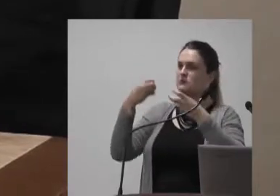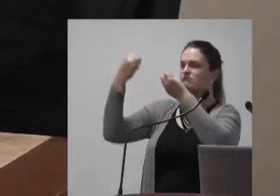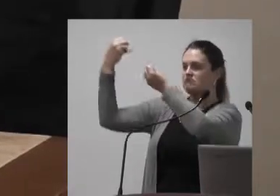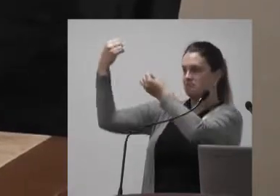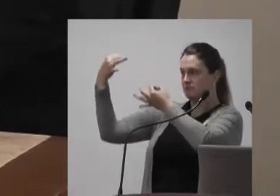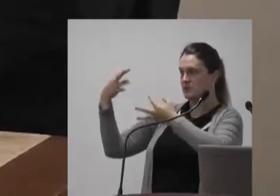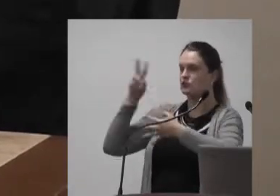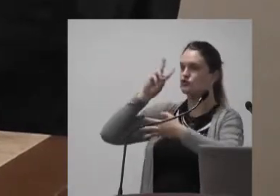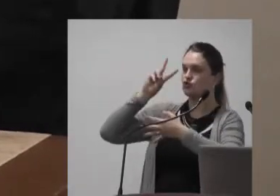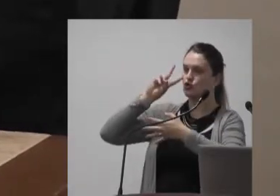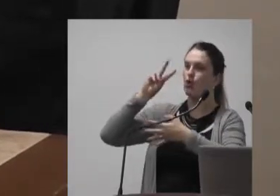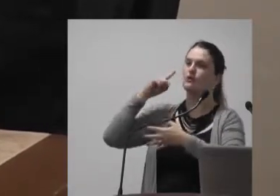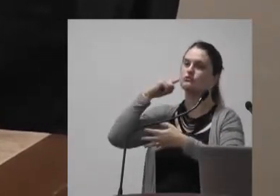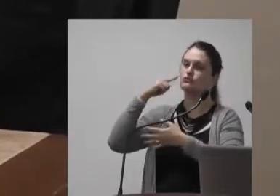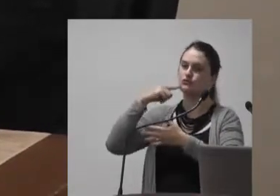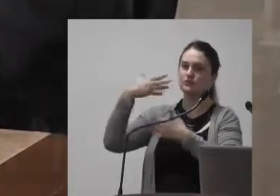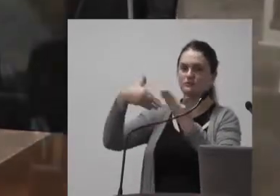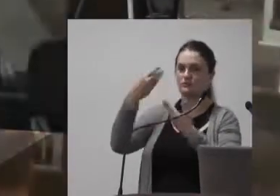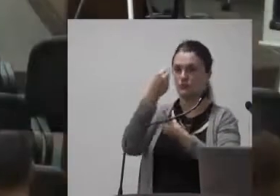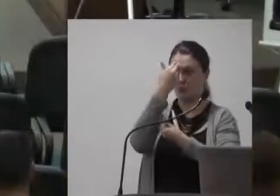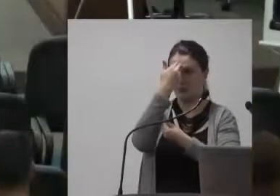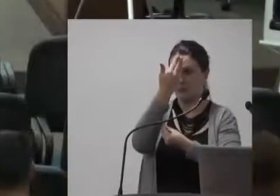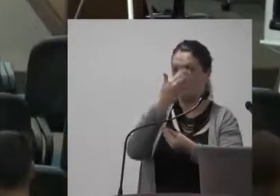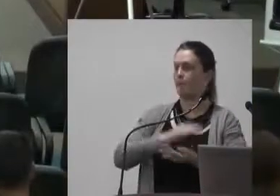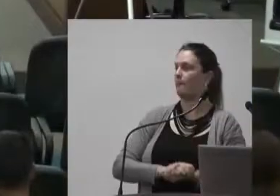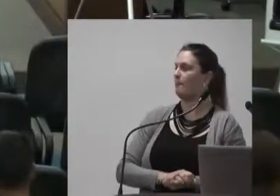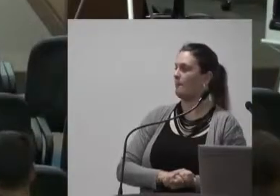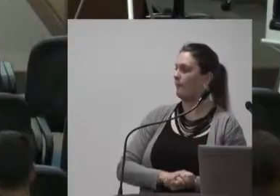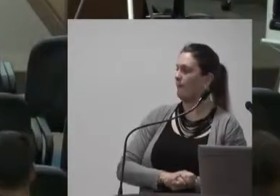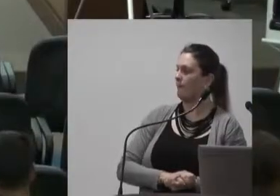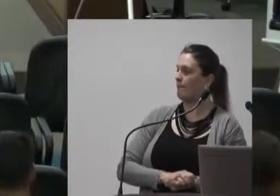explanação maravilhosa que você fez. Obrigado.